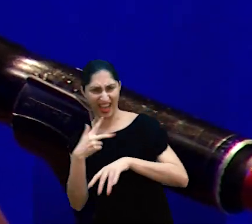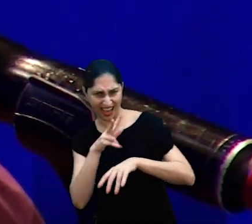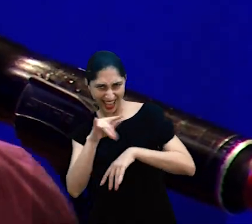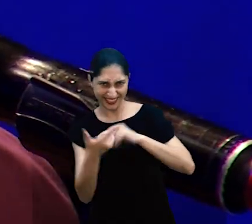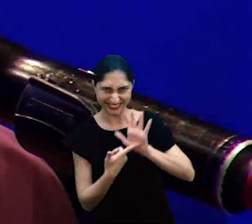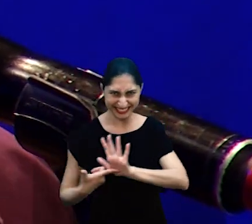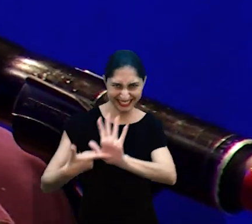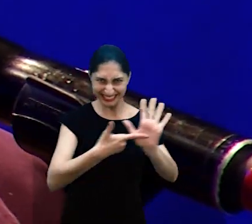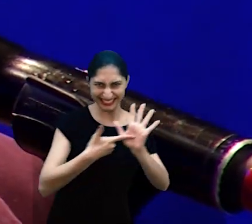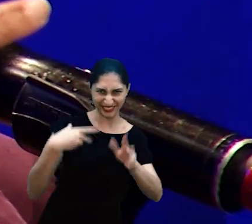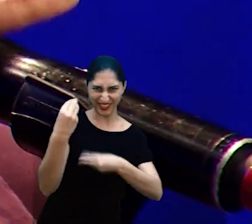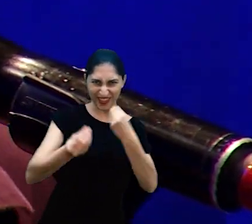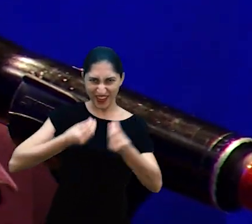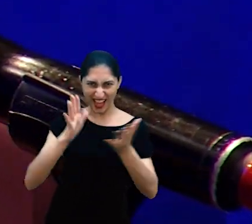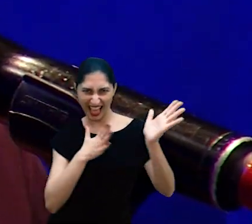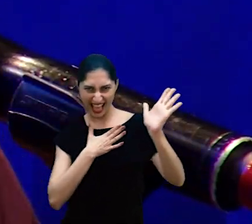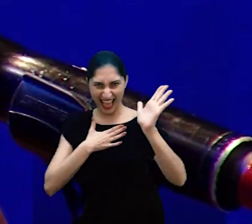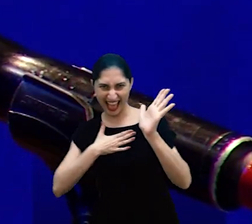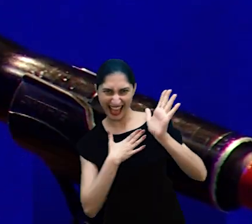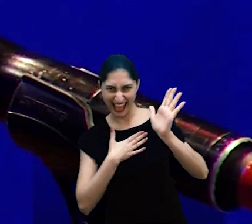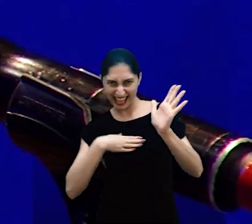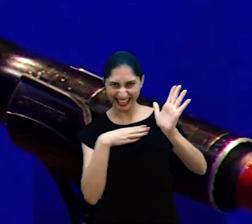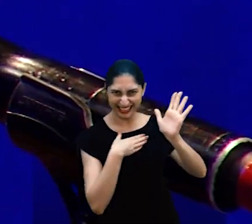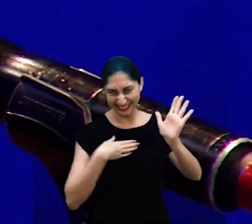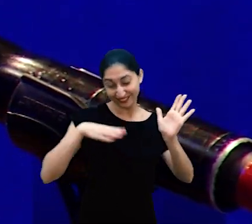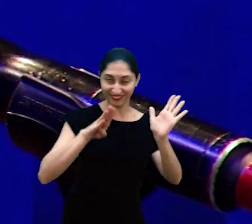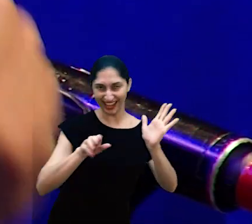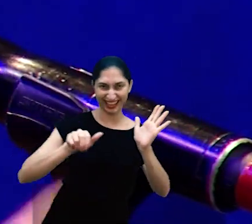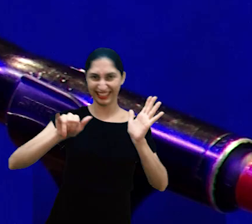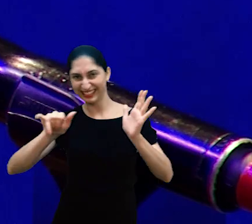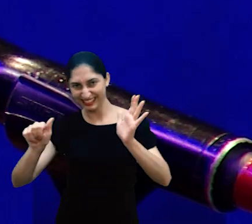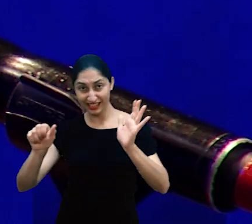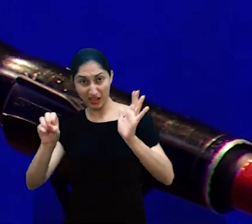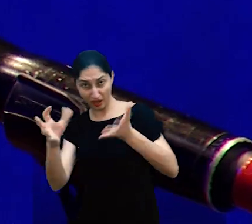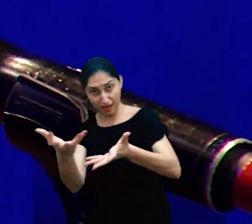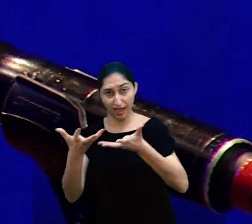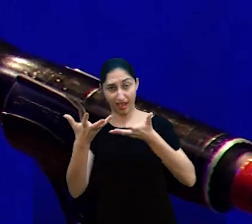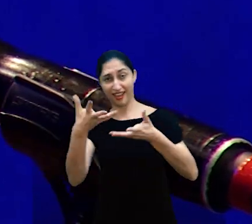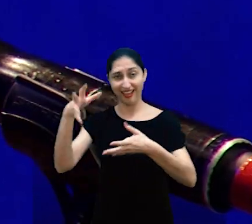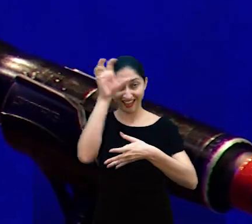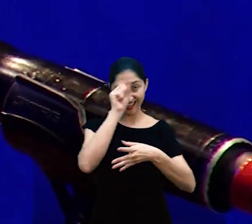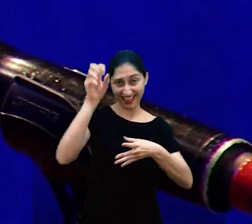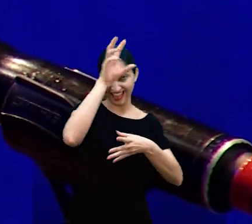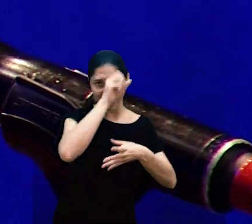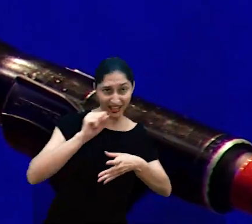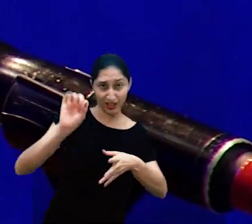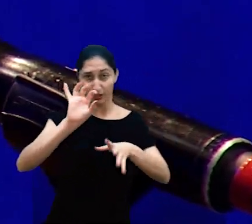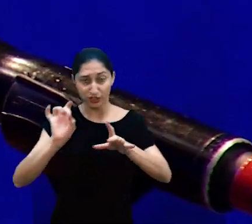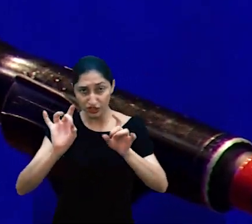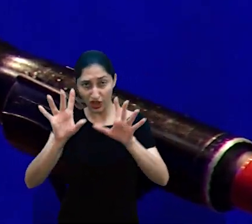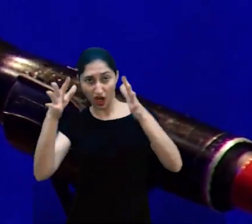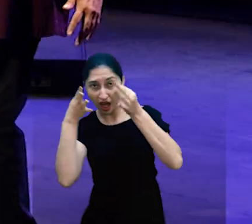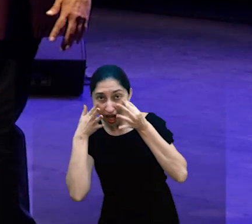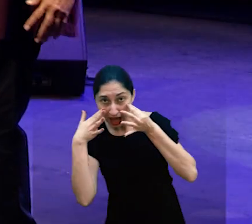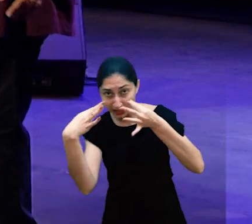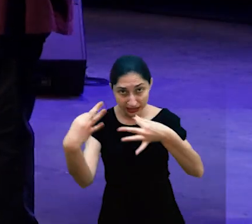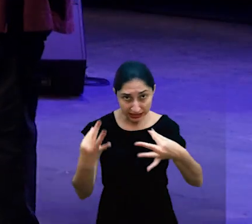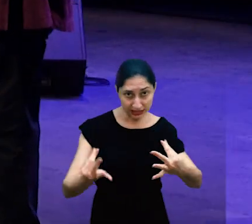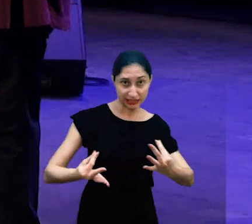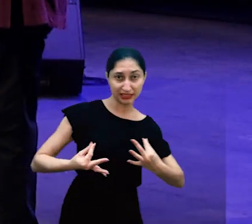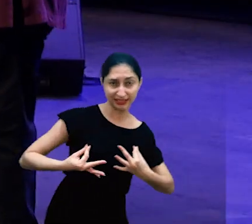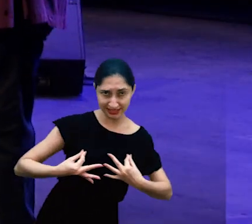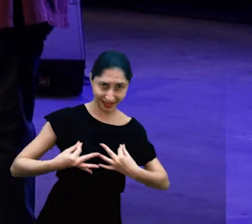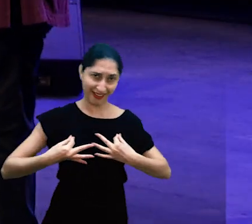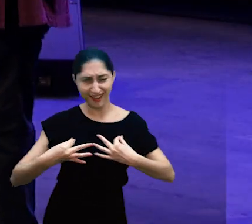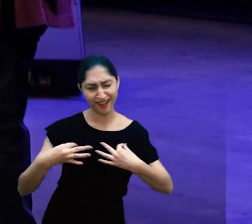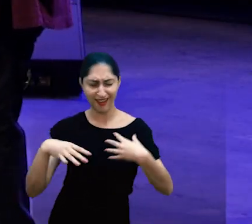Eu vou mostrar pra vocês como se dança baião. E quem quiser aprender, é favor